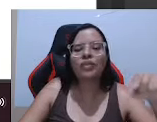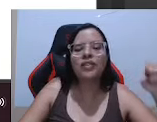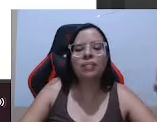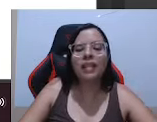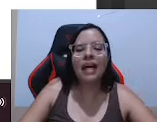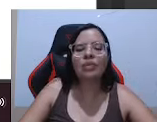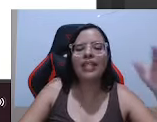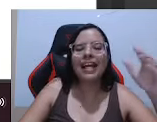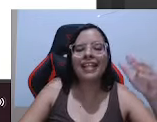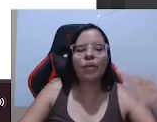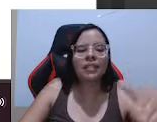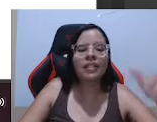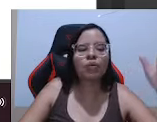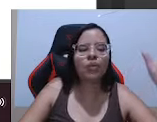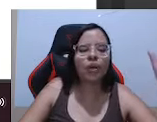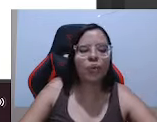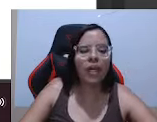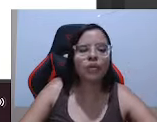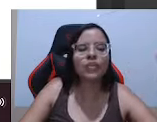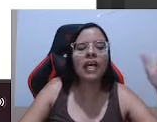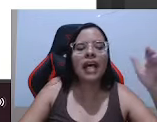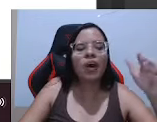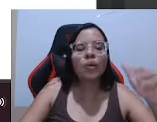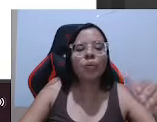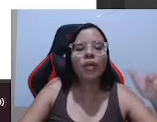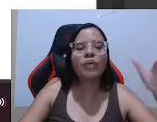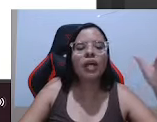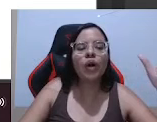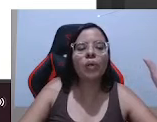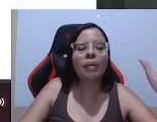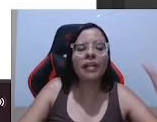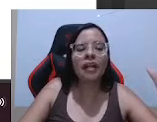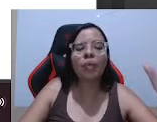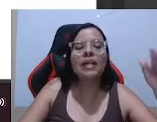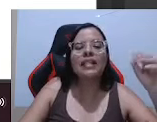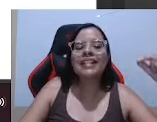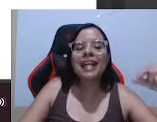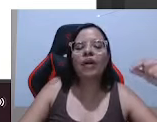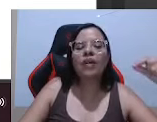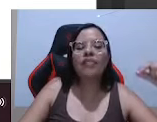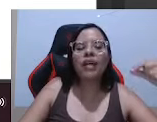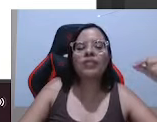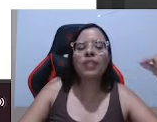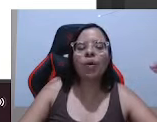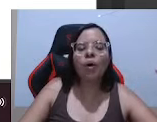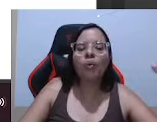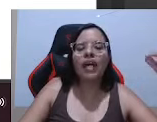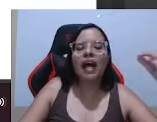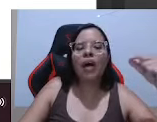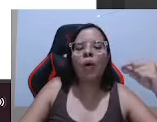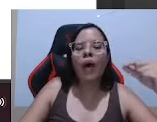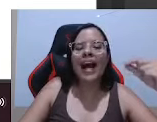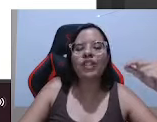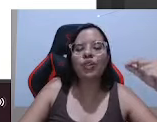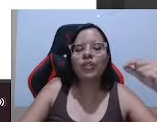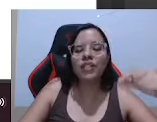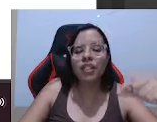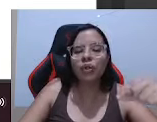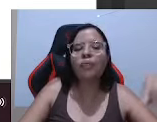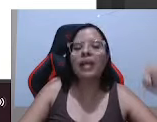dos fatos examinados, a adequação dos argumentos e o domínio da norma padrão. Serão levados em conta